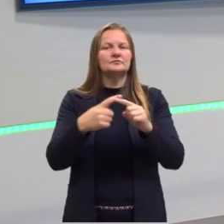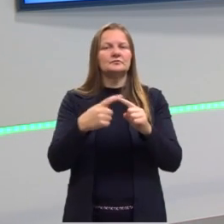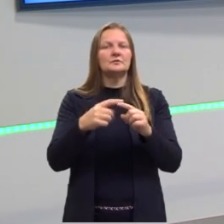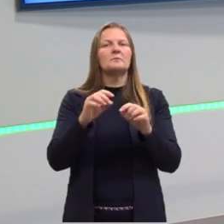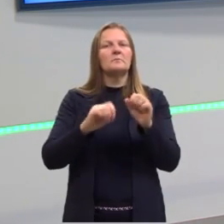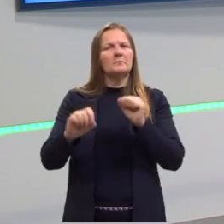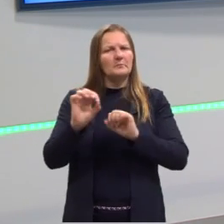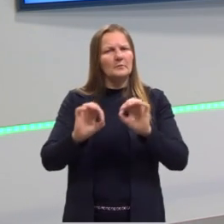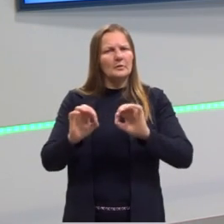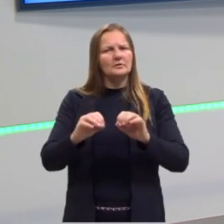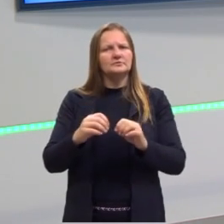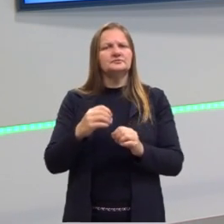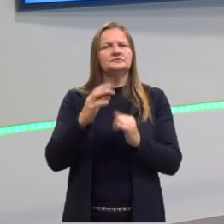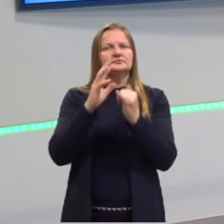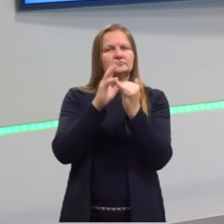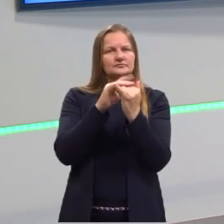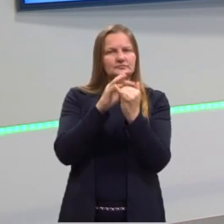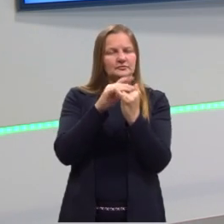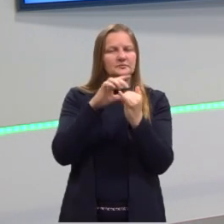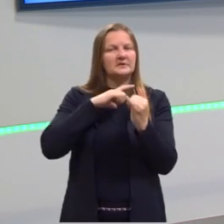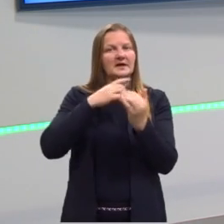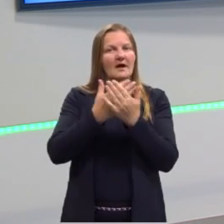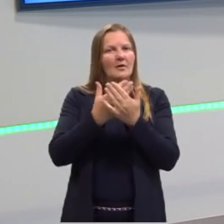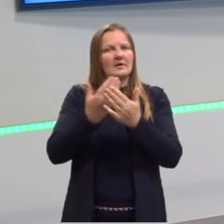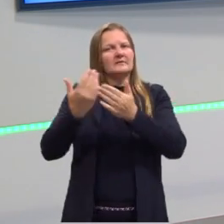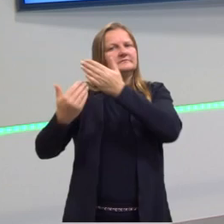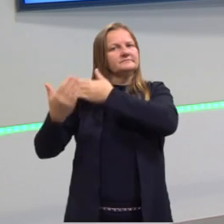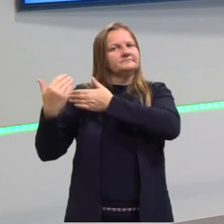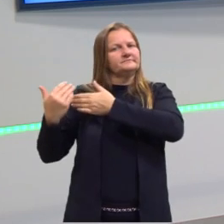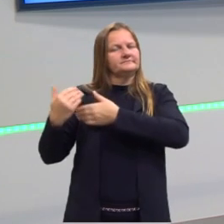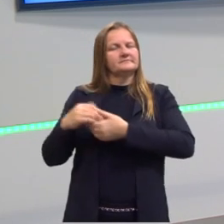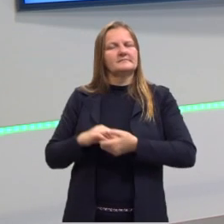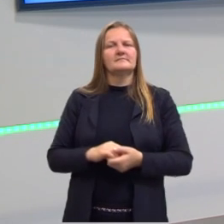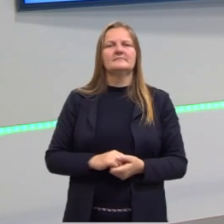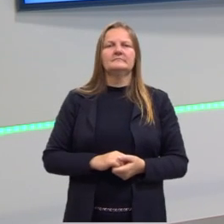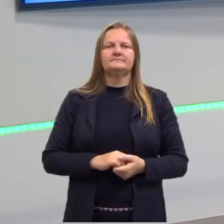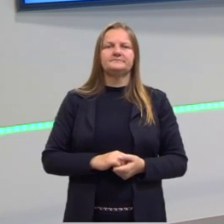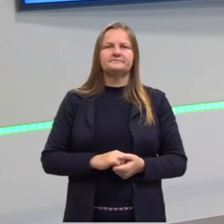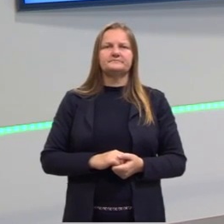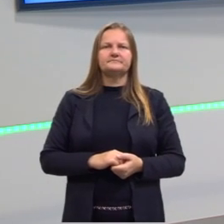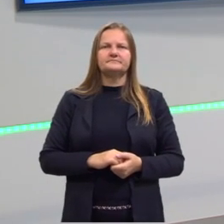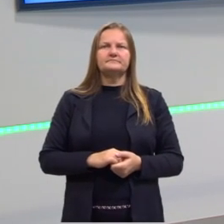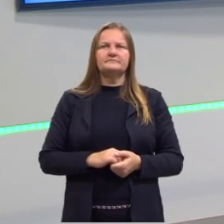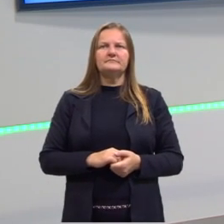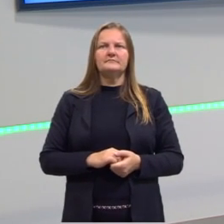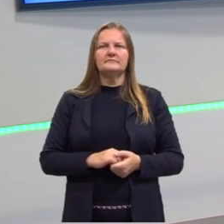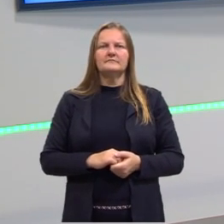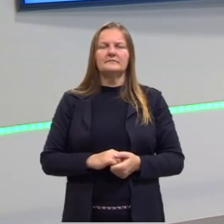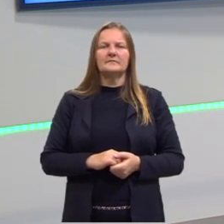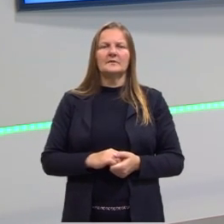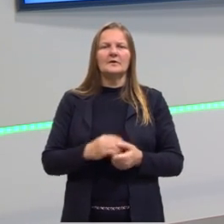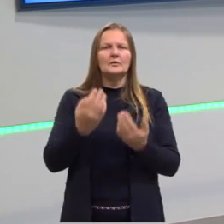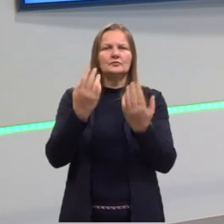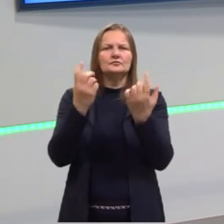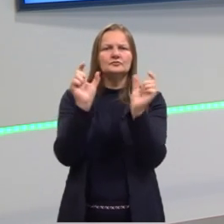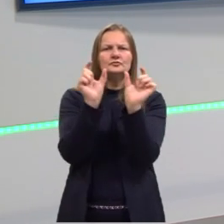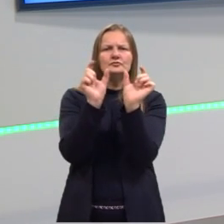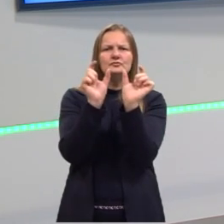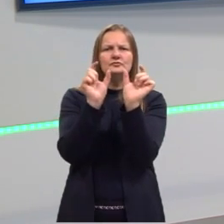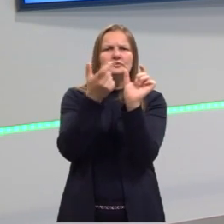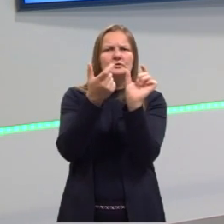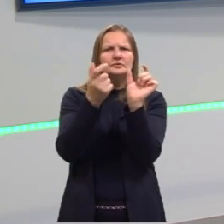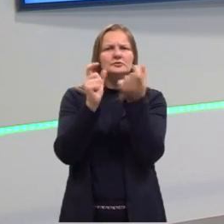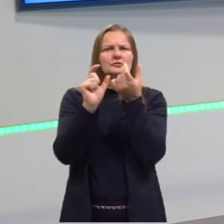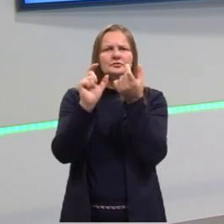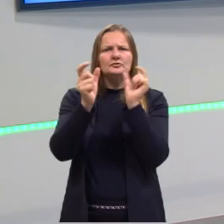sintática corre lá que tem bastante coisa legal para vocês assistirem e sobre ambiguidade a gente também